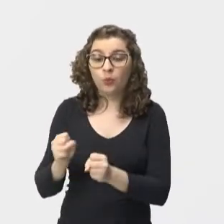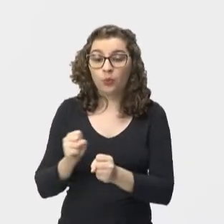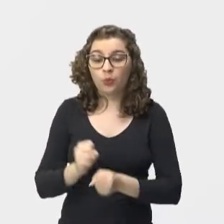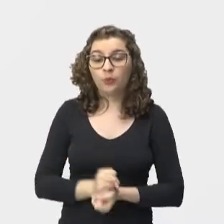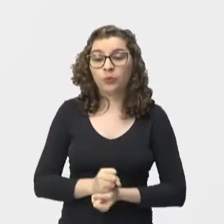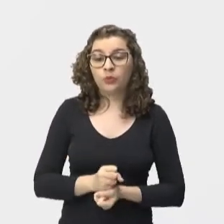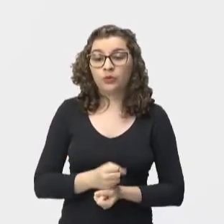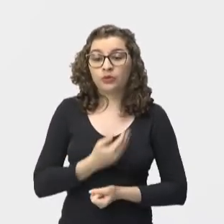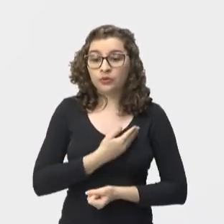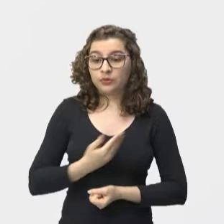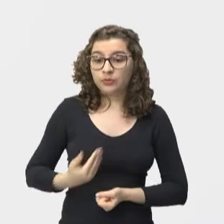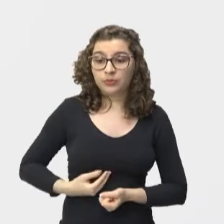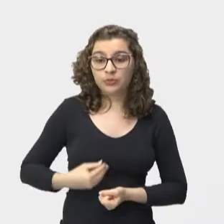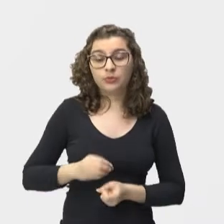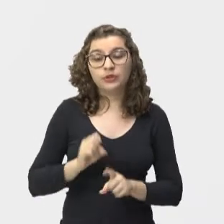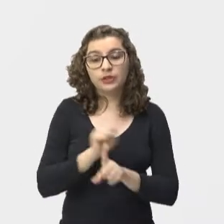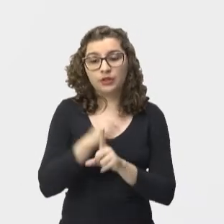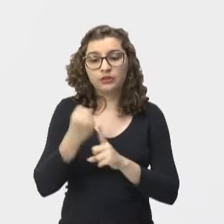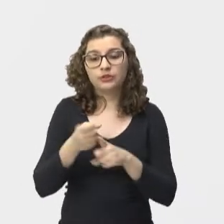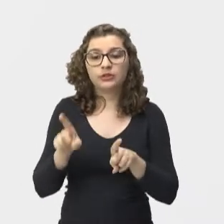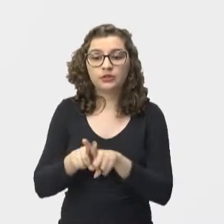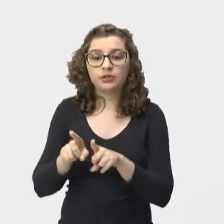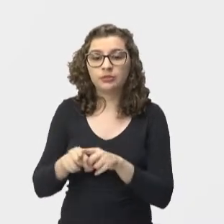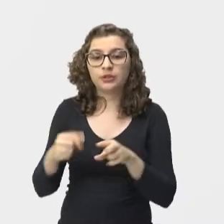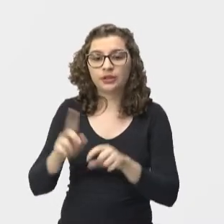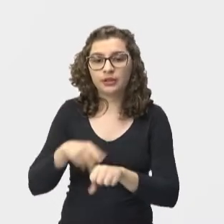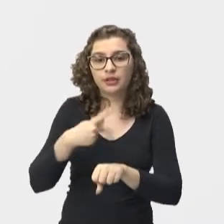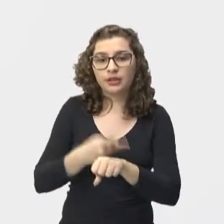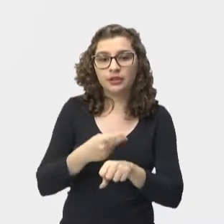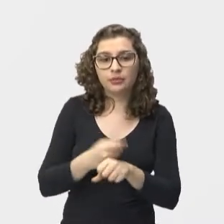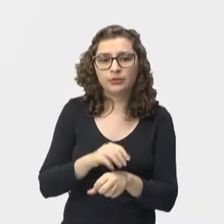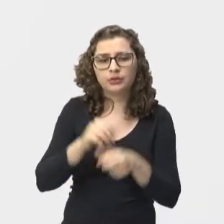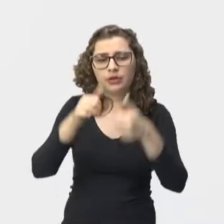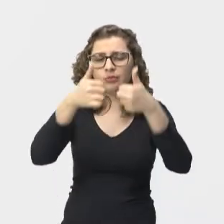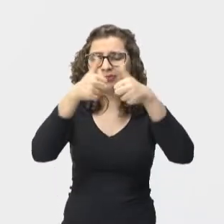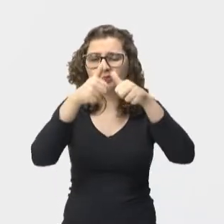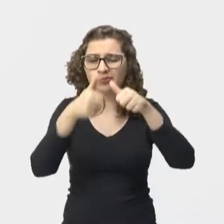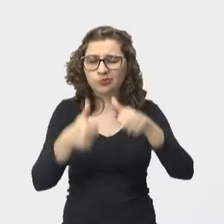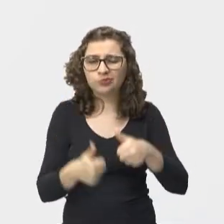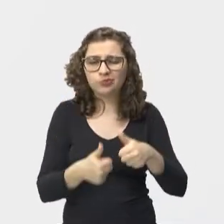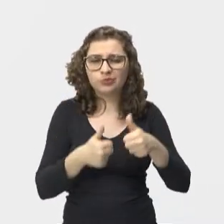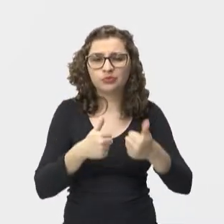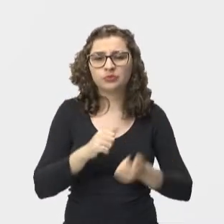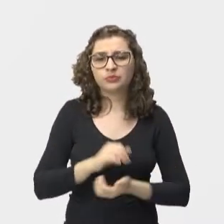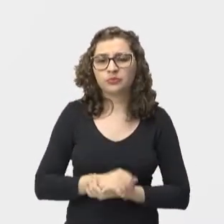sociedade civil. Depois ele precisa ser avaliado, né? Olha, deu certo,